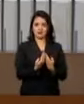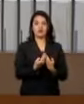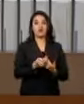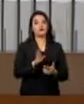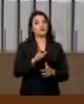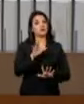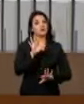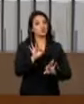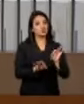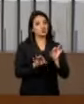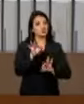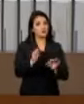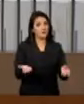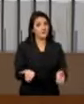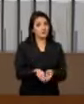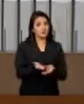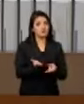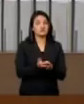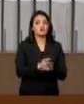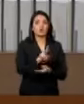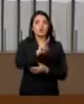julgados